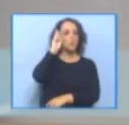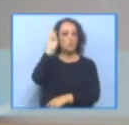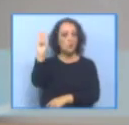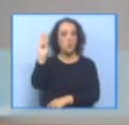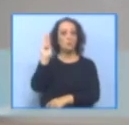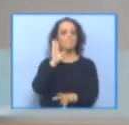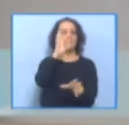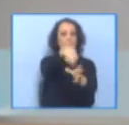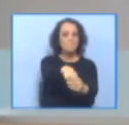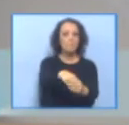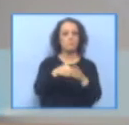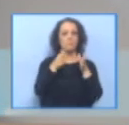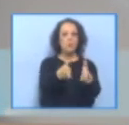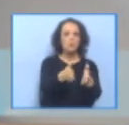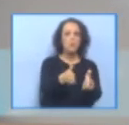para ajudar,